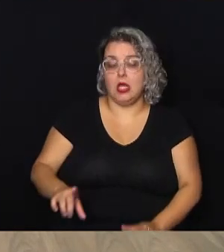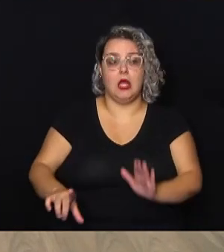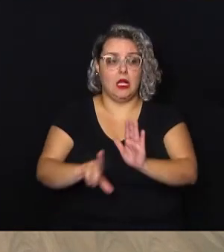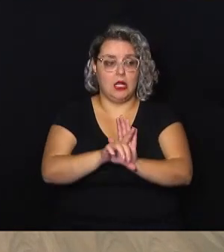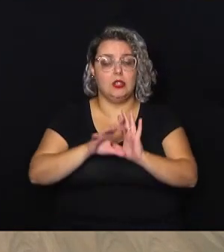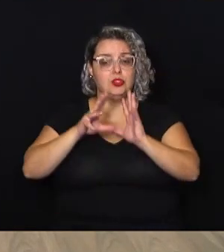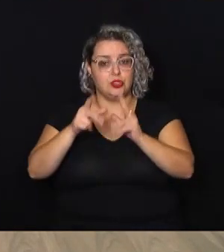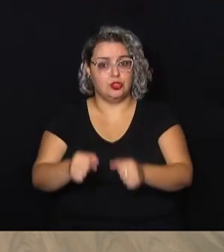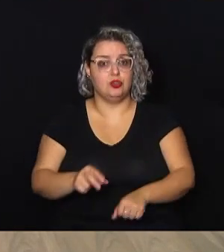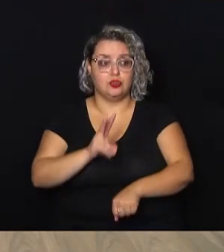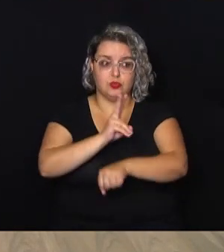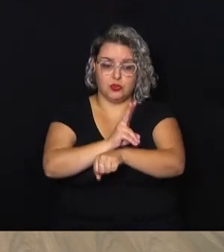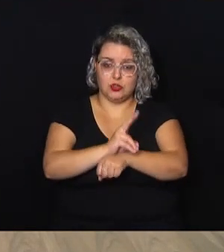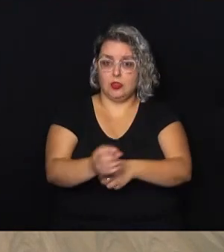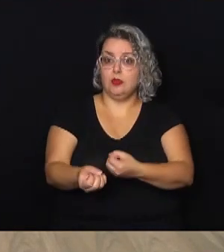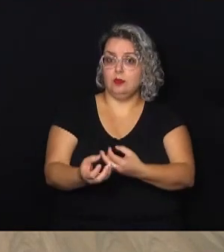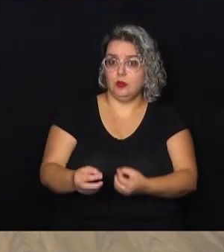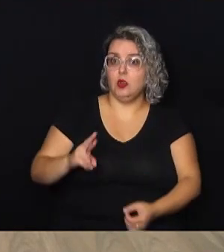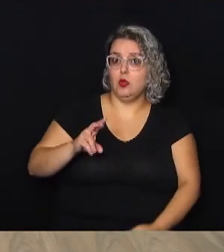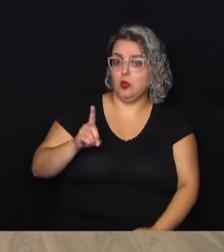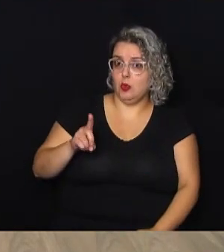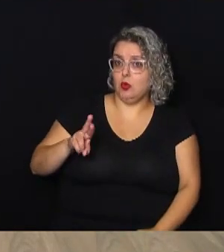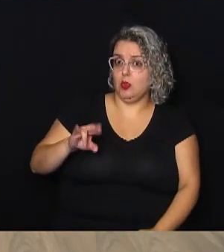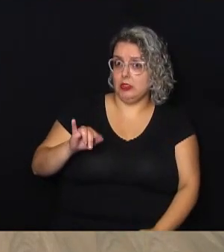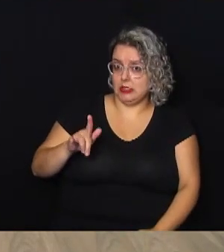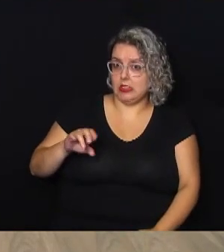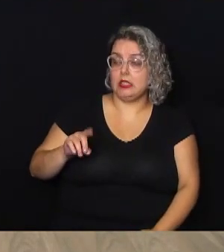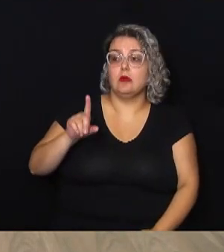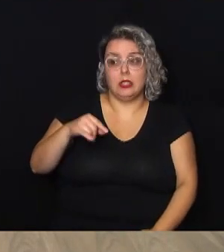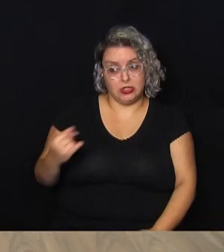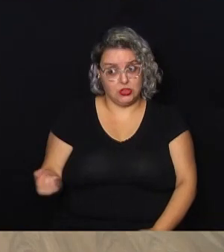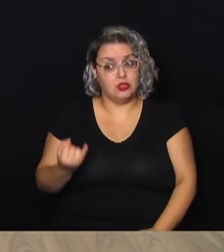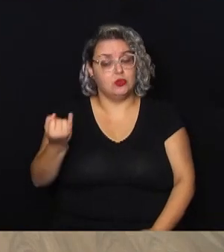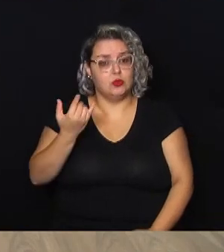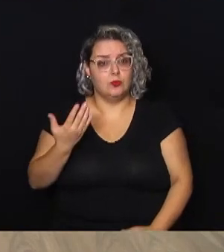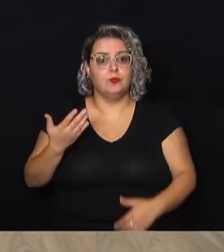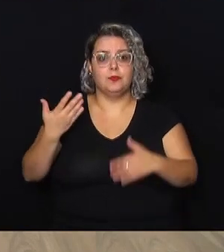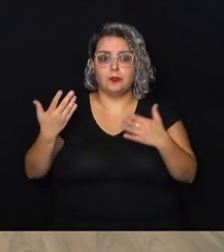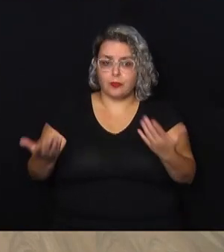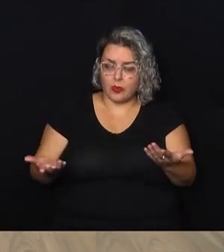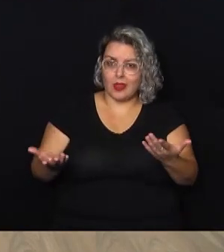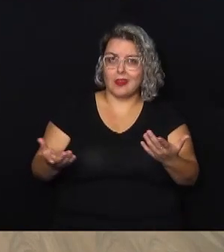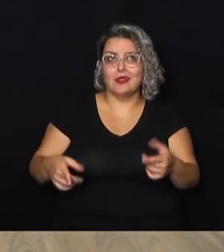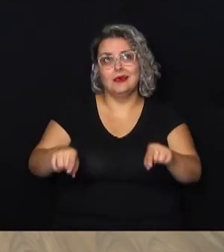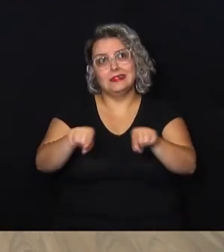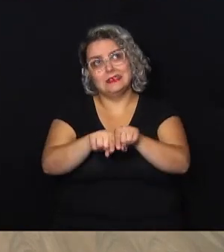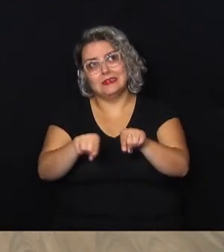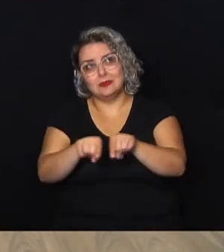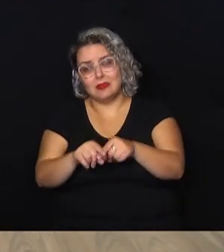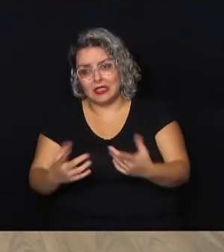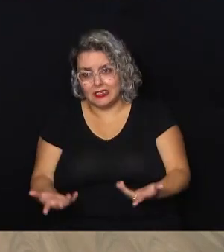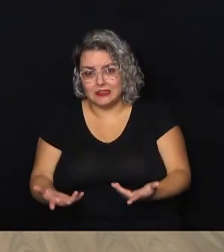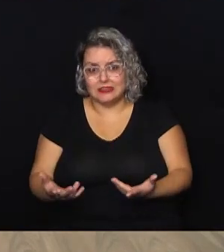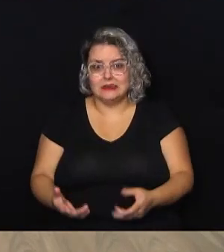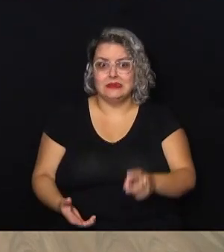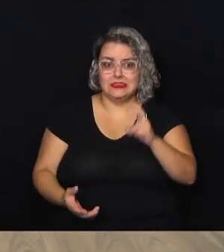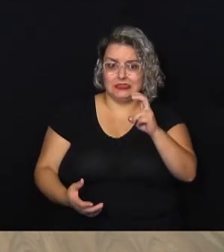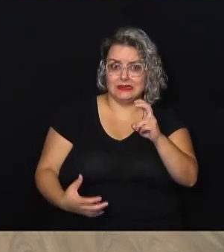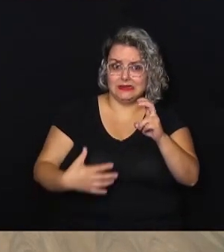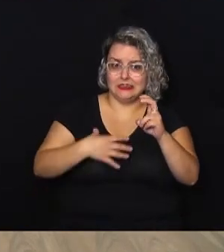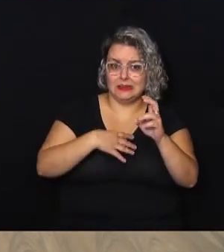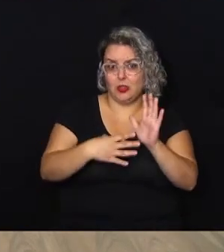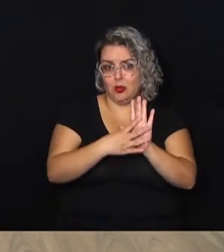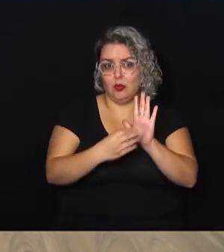Dados. Então isso que o Rodrigo está passando aqui para a gente é de suma importância. E por outro lado, 5 modelos de TV Box